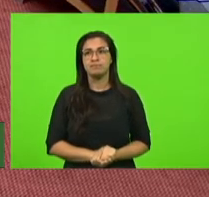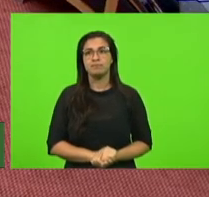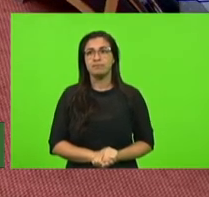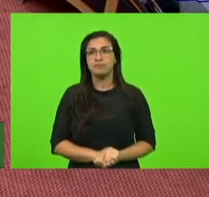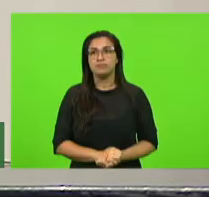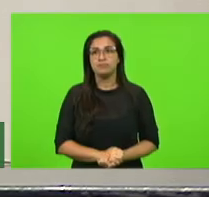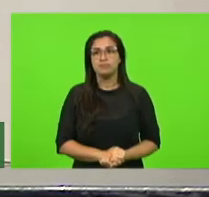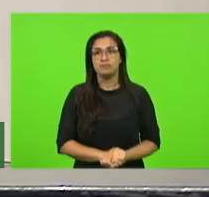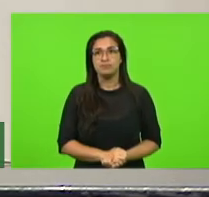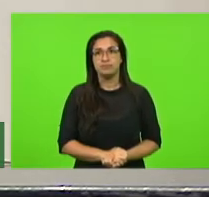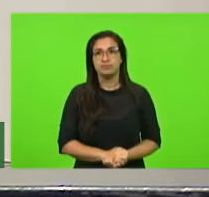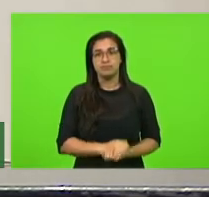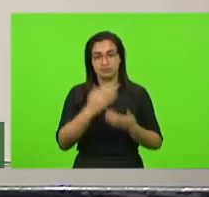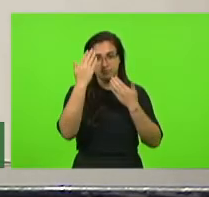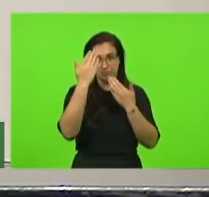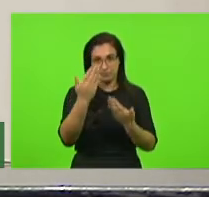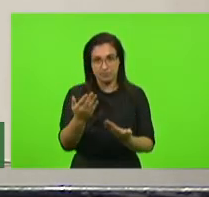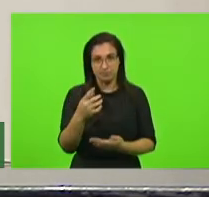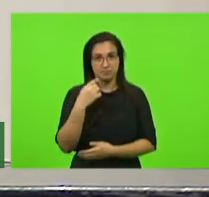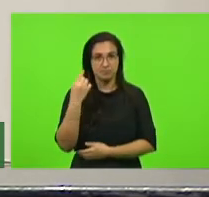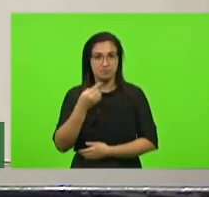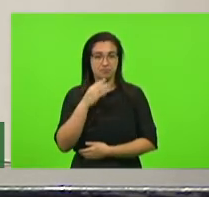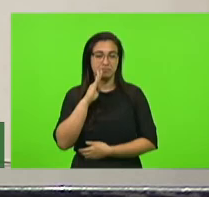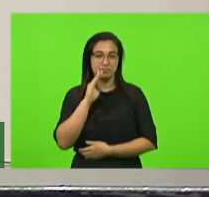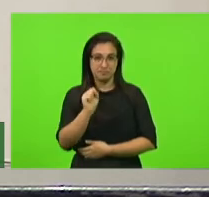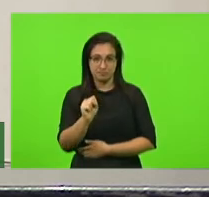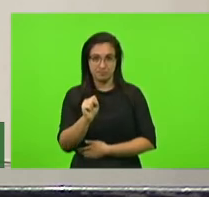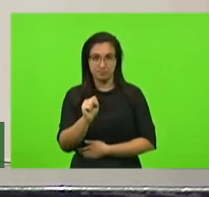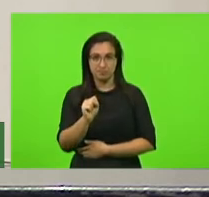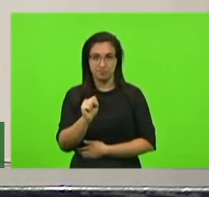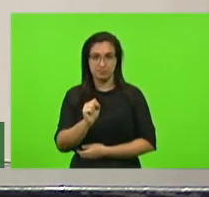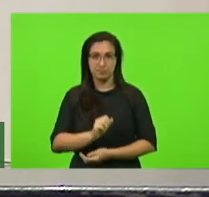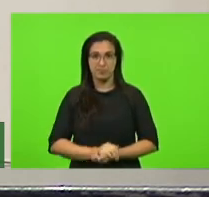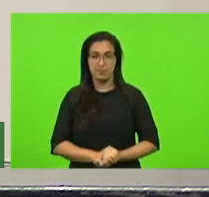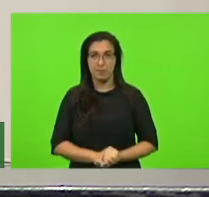Muito obrigado, deputado Bruno Souza.